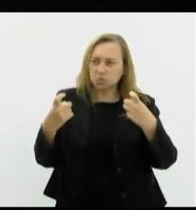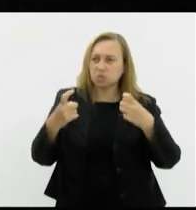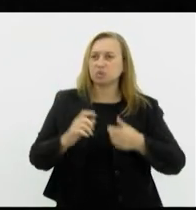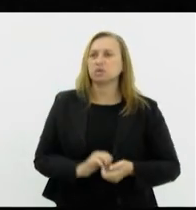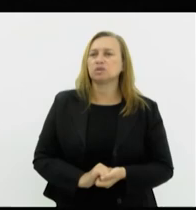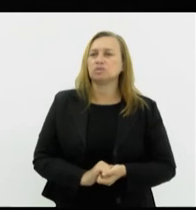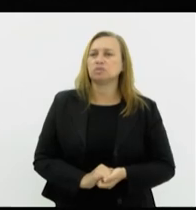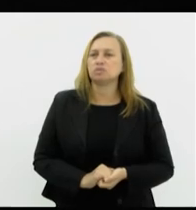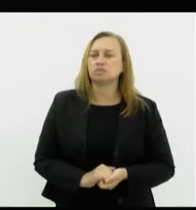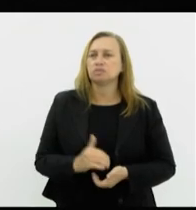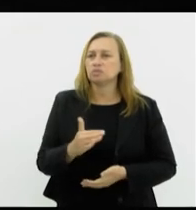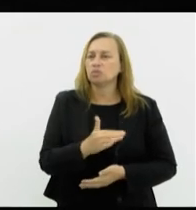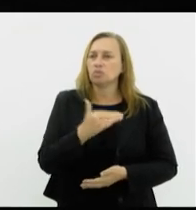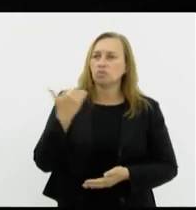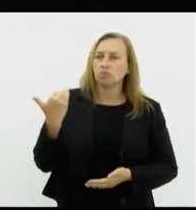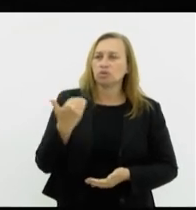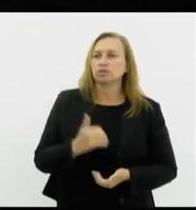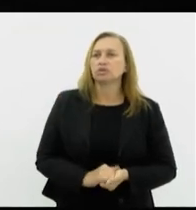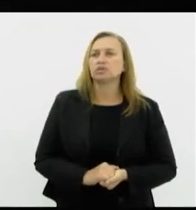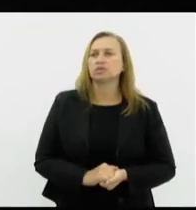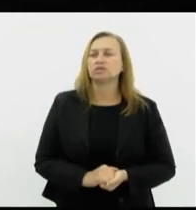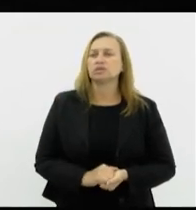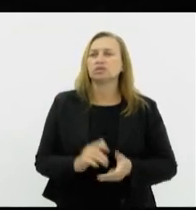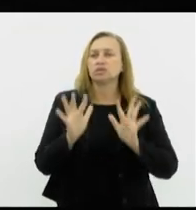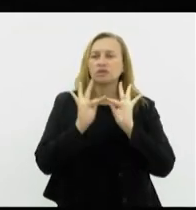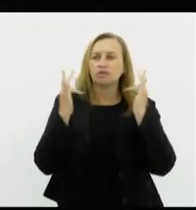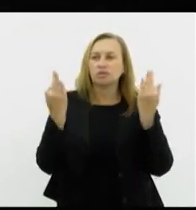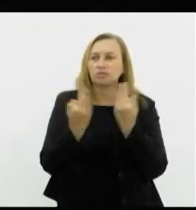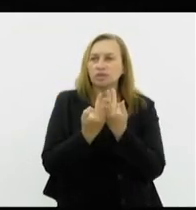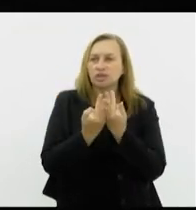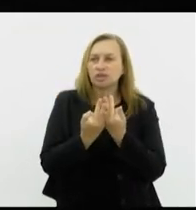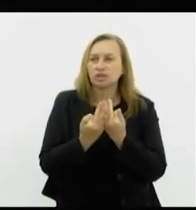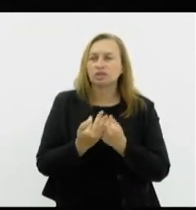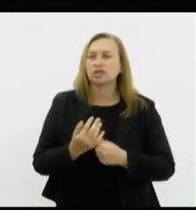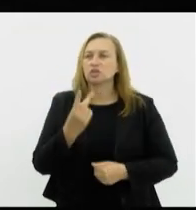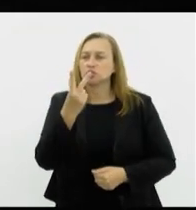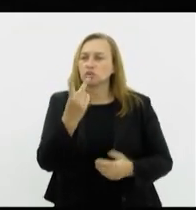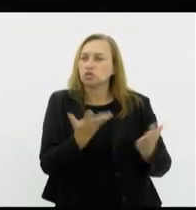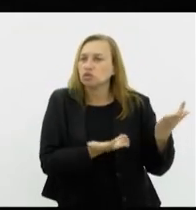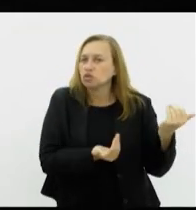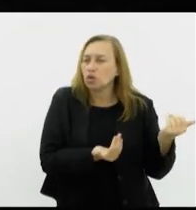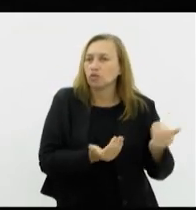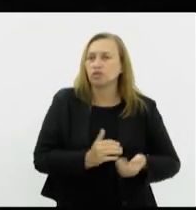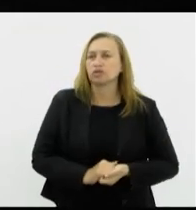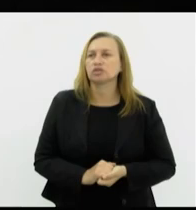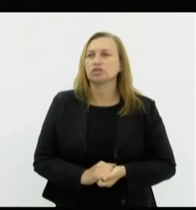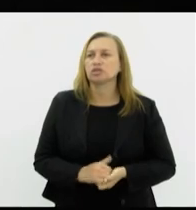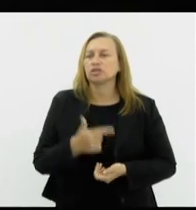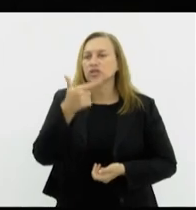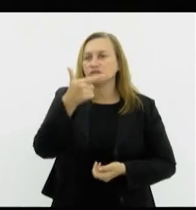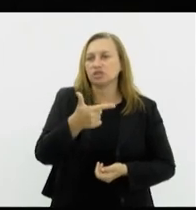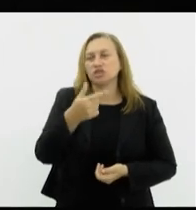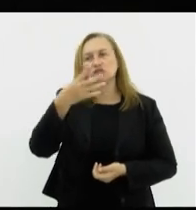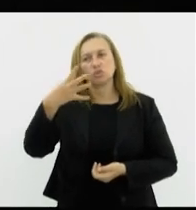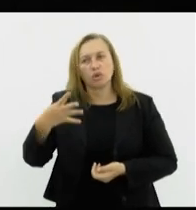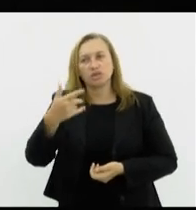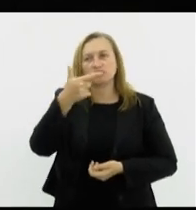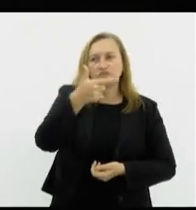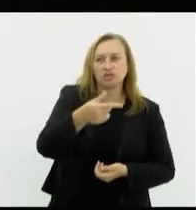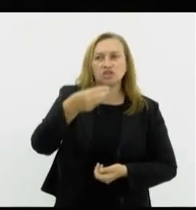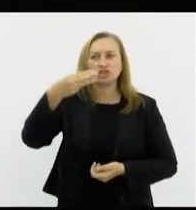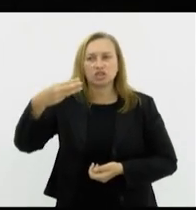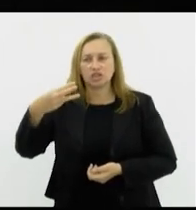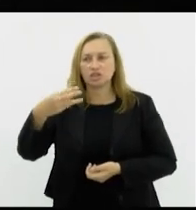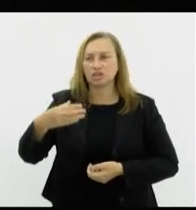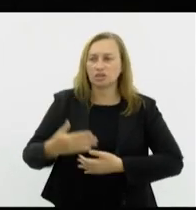com o assassinato de uma família de 2 jovens de 24 e 23 anos e um